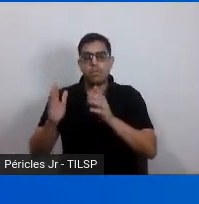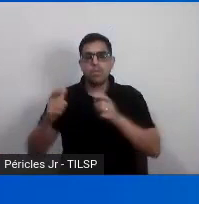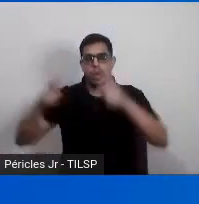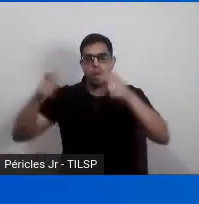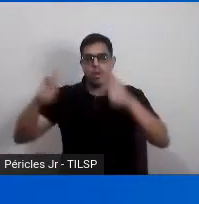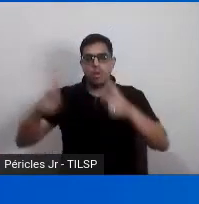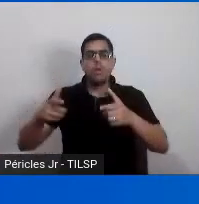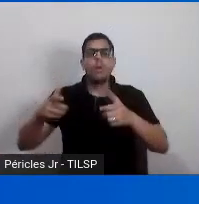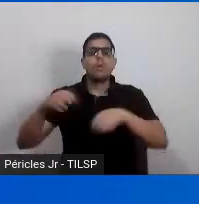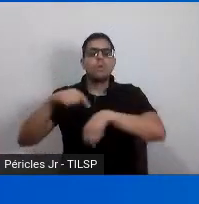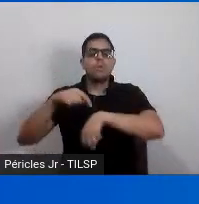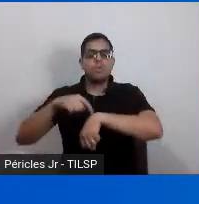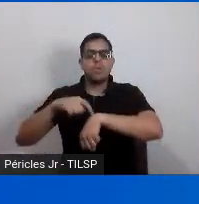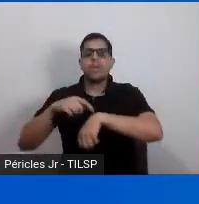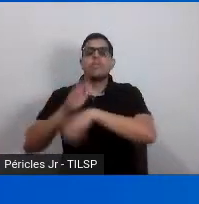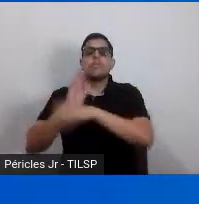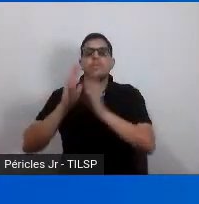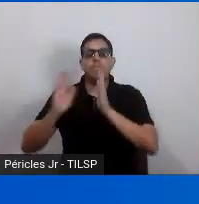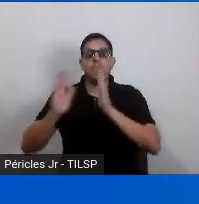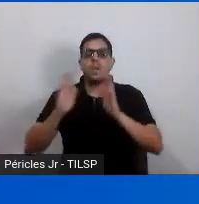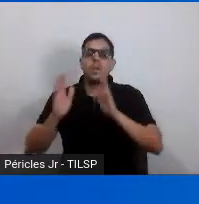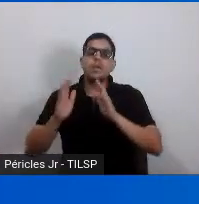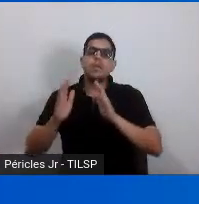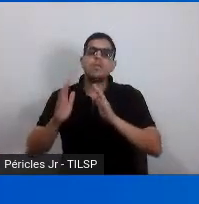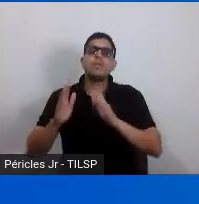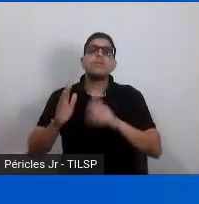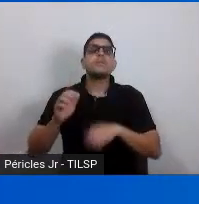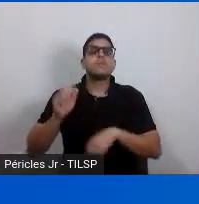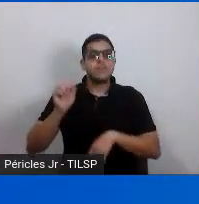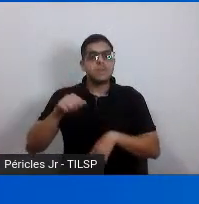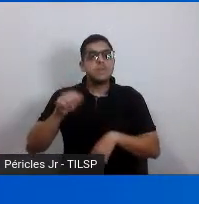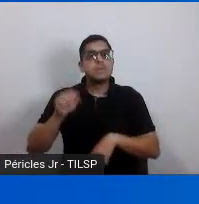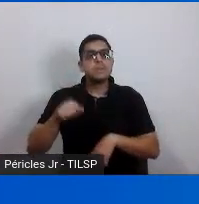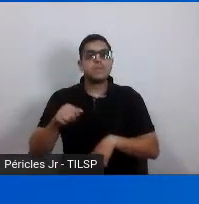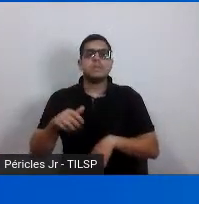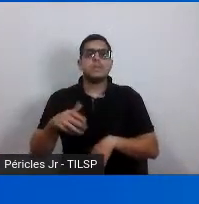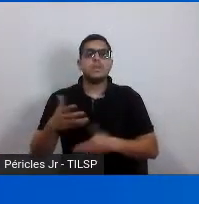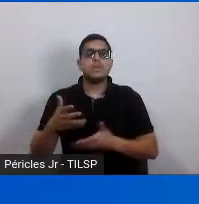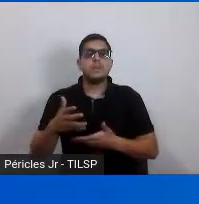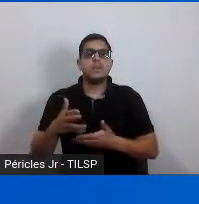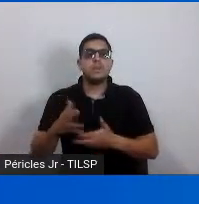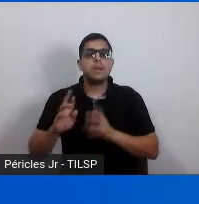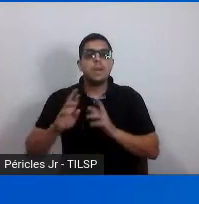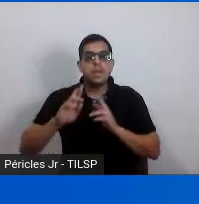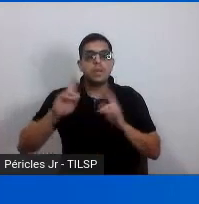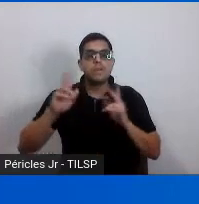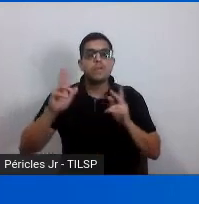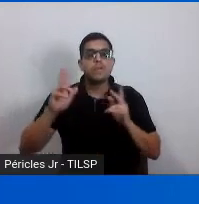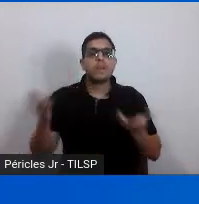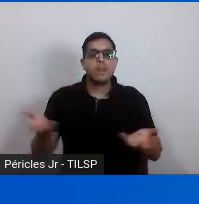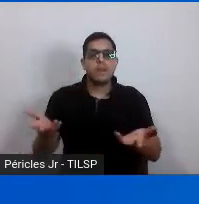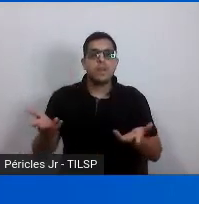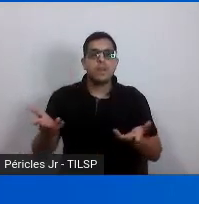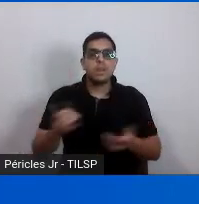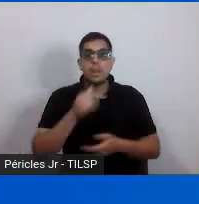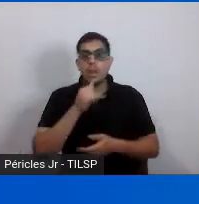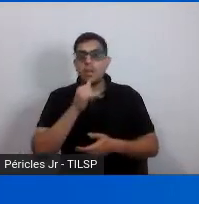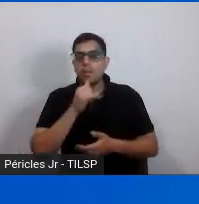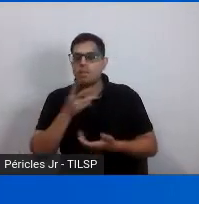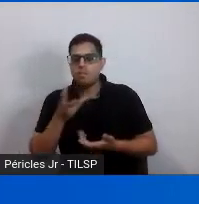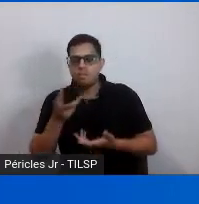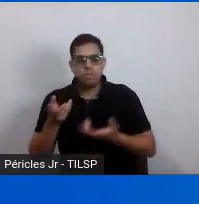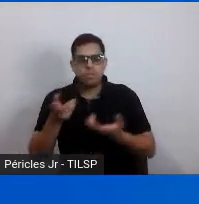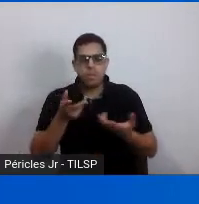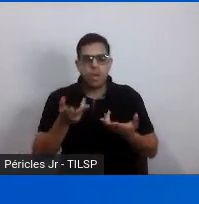competitivo né Não dá para o aluno ficar em sala de aula olhando para o relógio para ver se ele pode sair para poder pegar no celular para poder jogar um joguinho